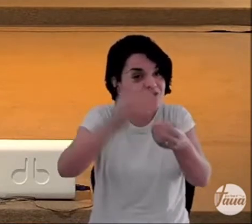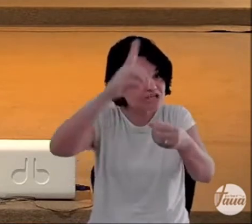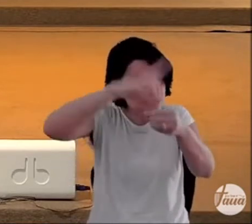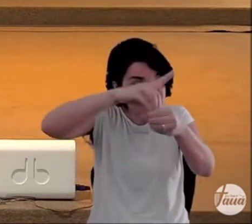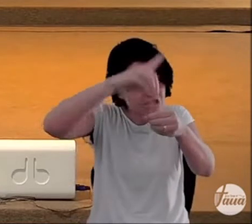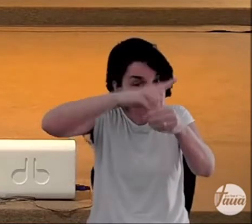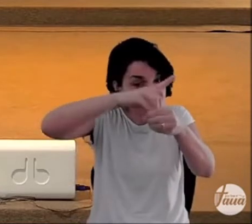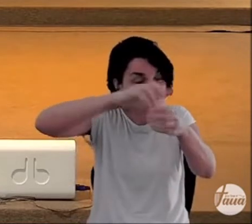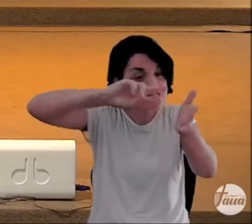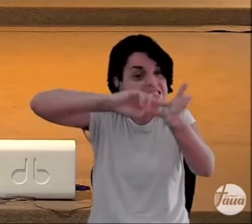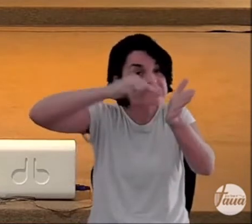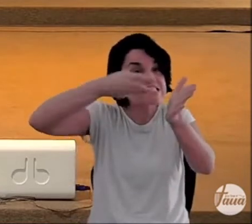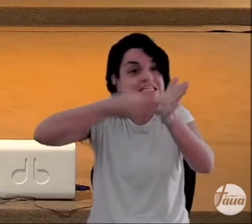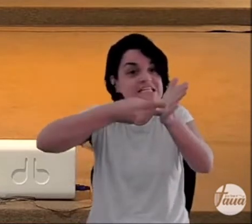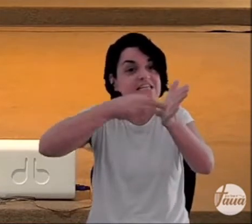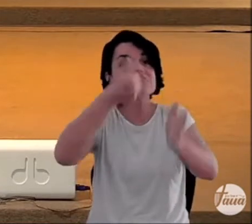Dias,